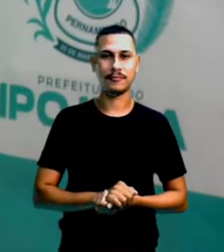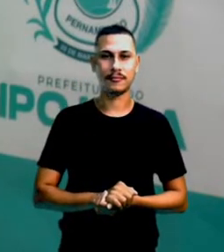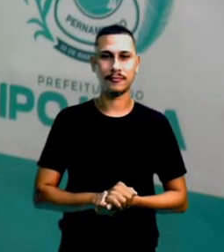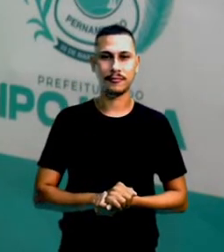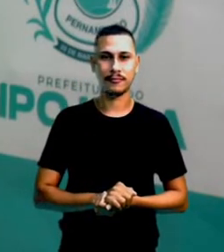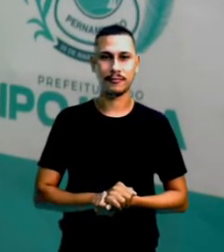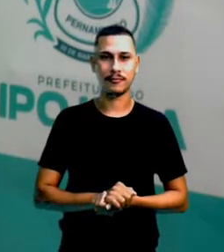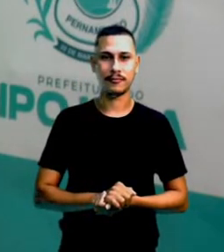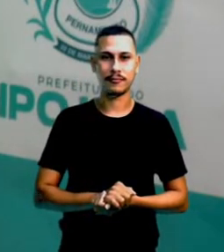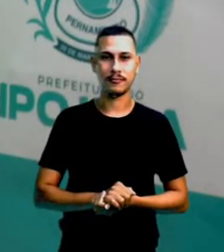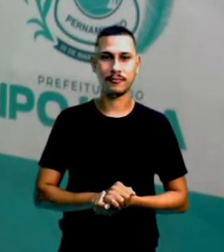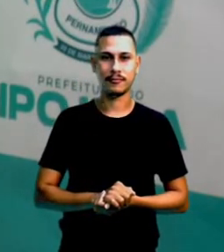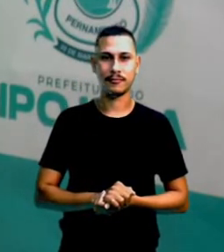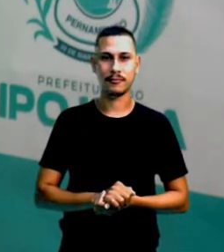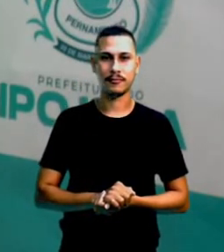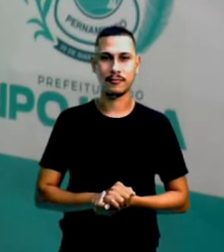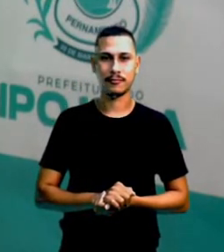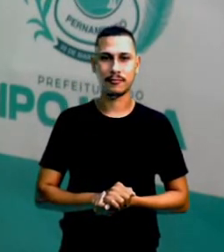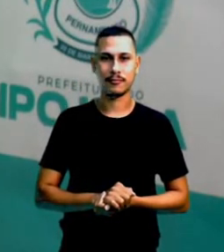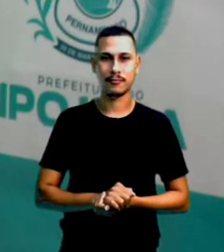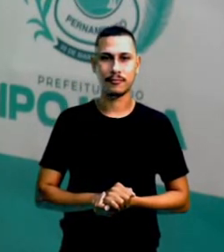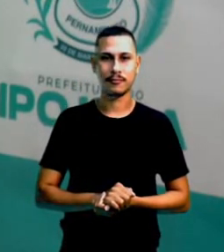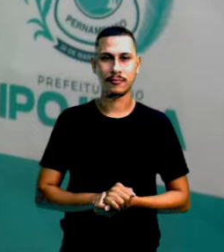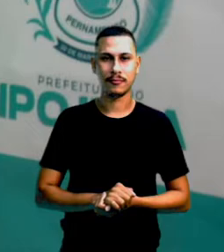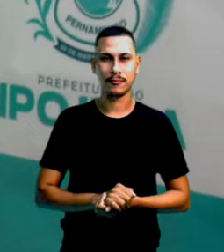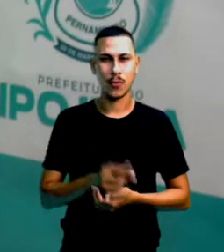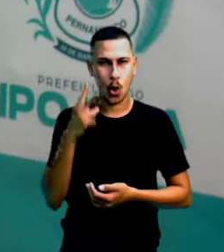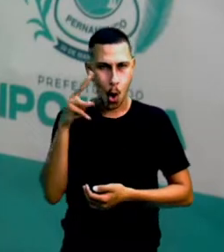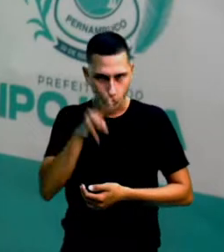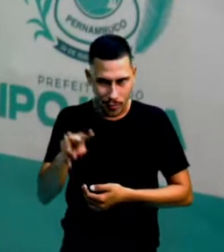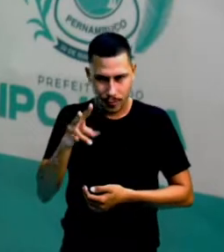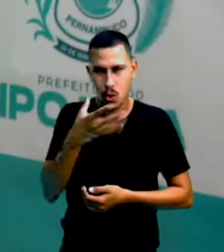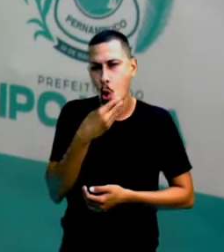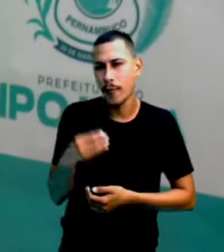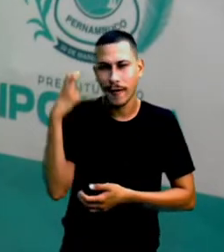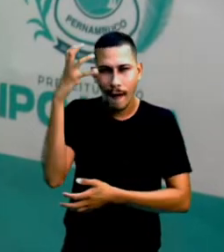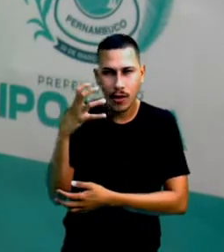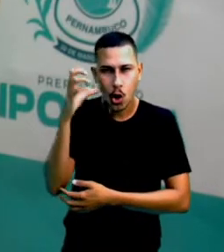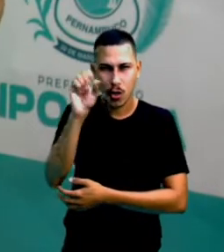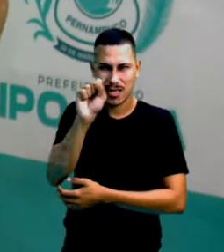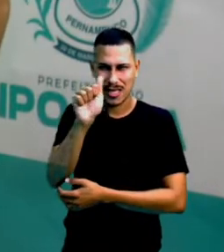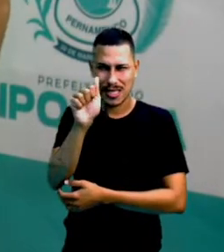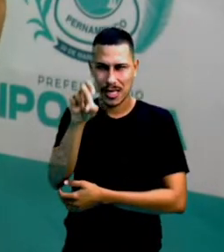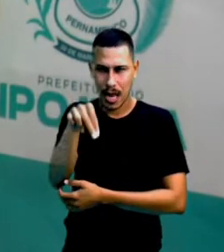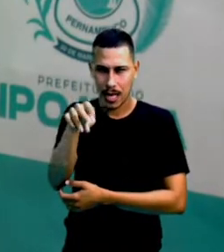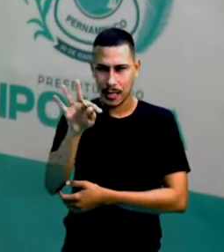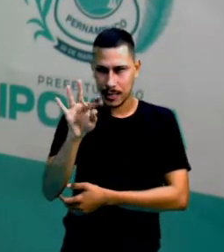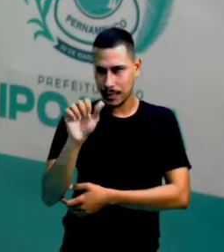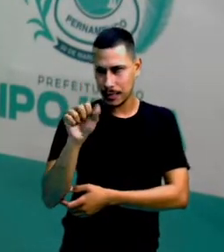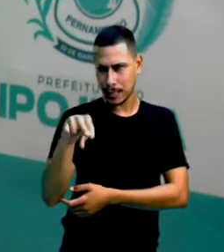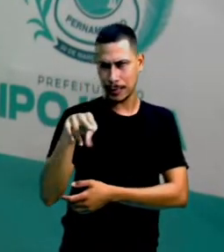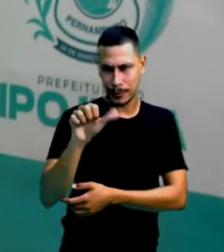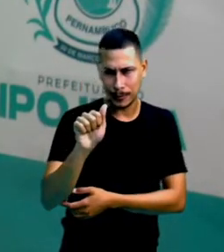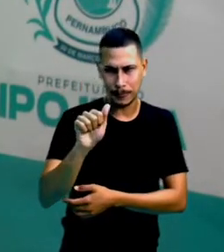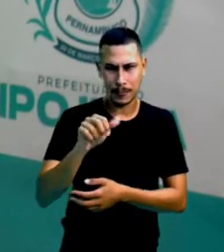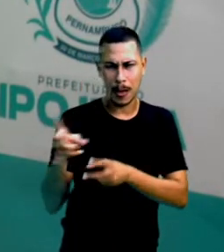Chico sant'anna Eita passou direto Santana Um Beijo